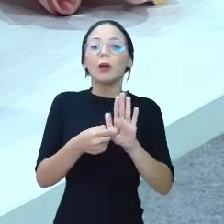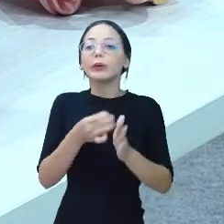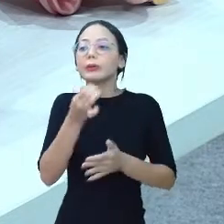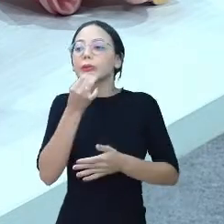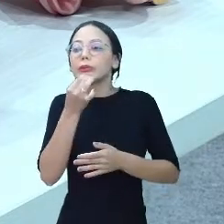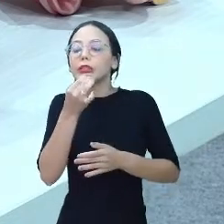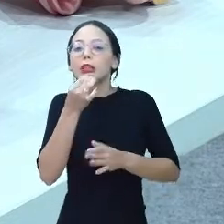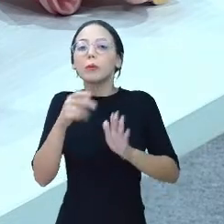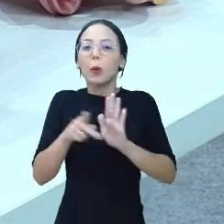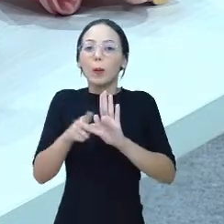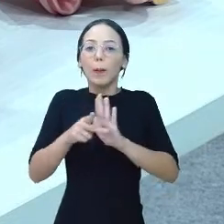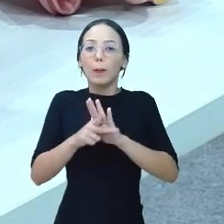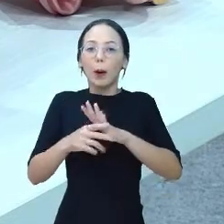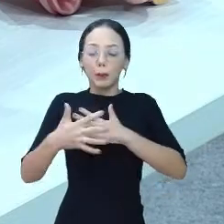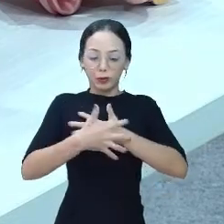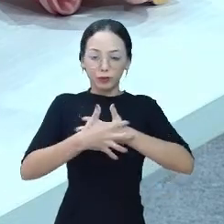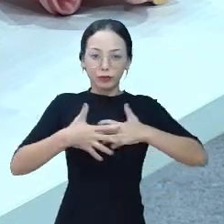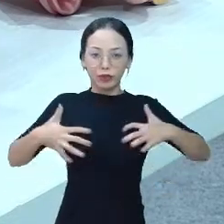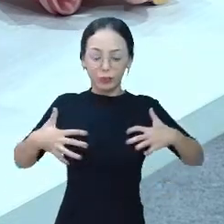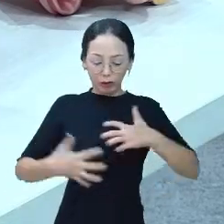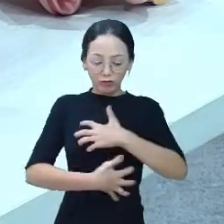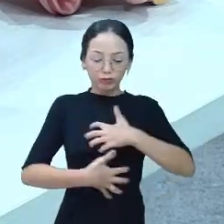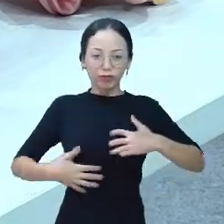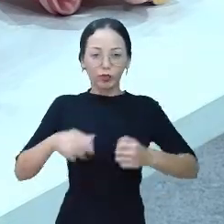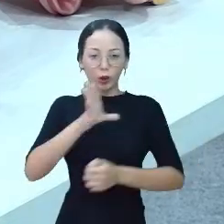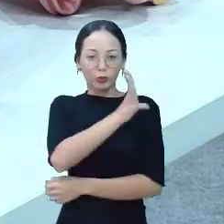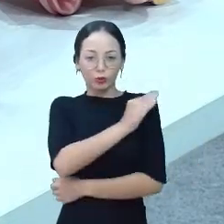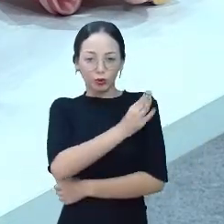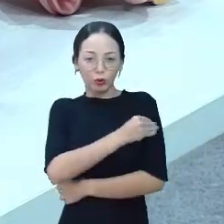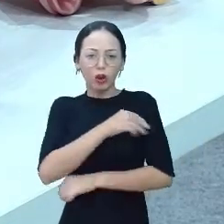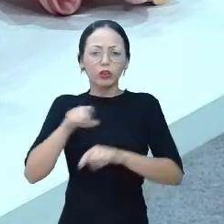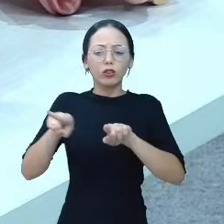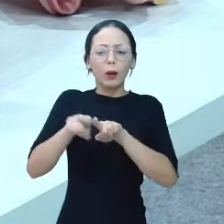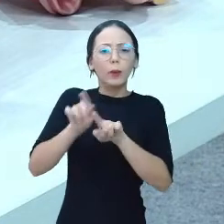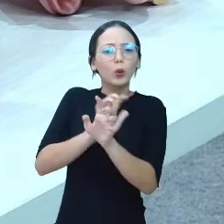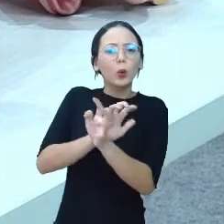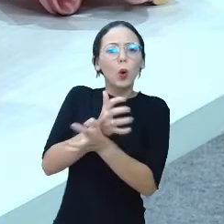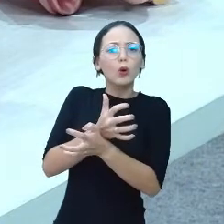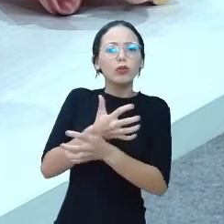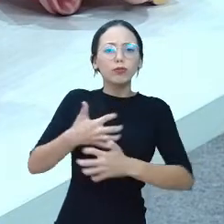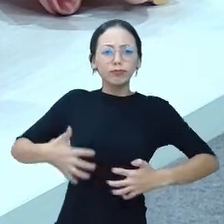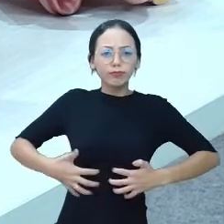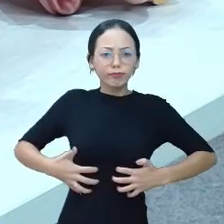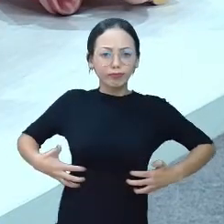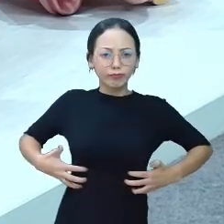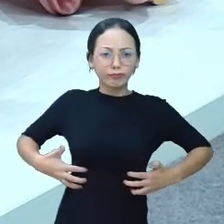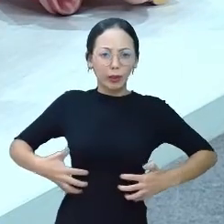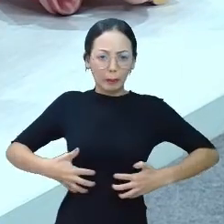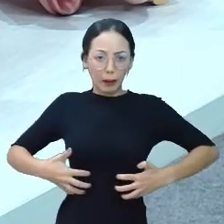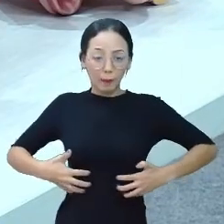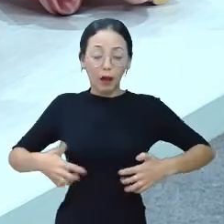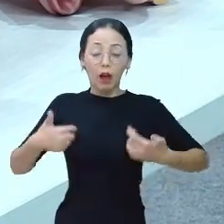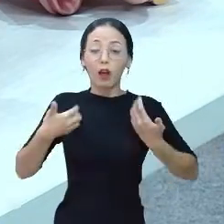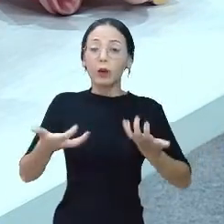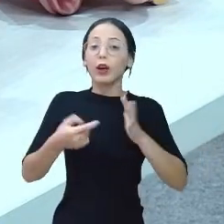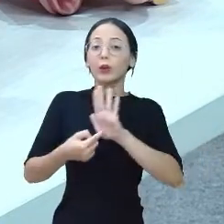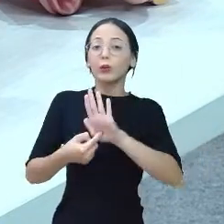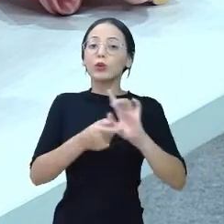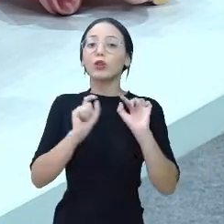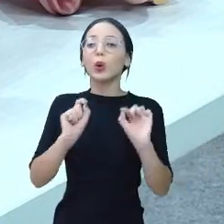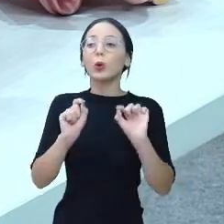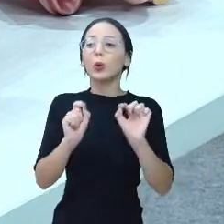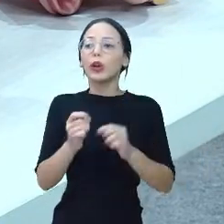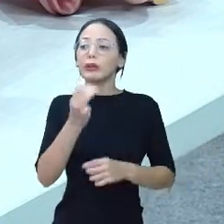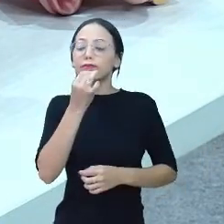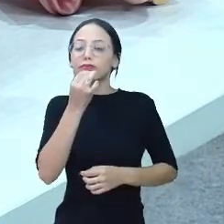das fibras musculares, como também aí os ossos em relação às costelas. Então, o que é que eu quero mostrar? Esses